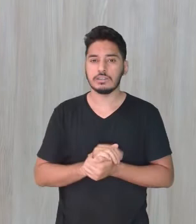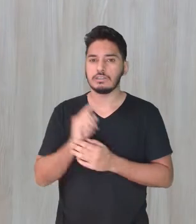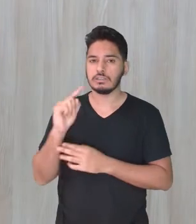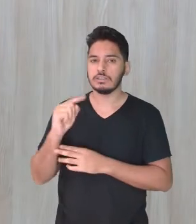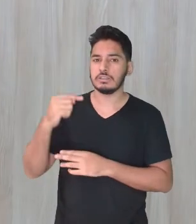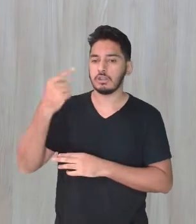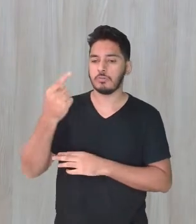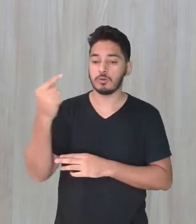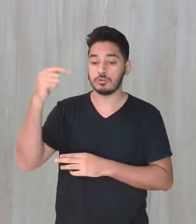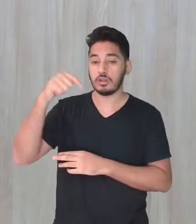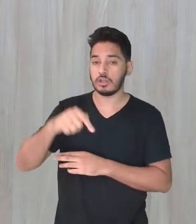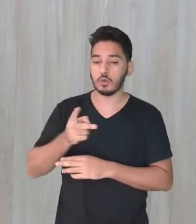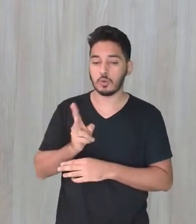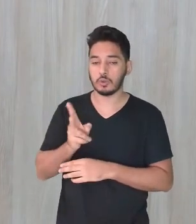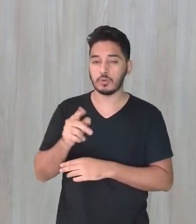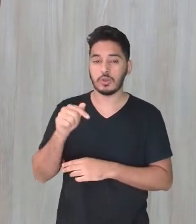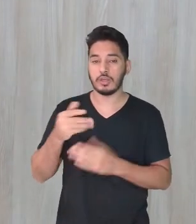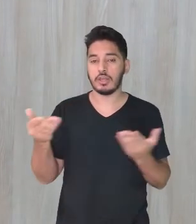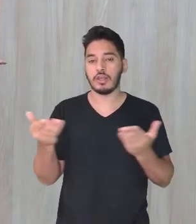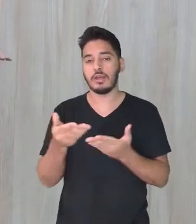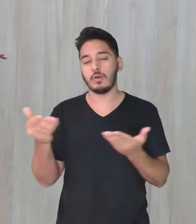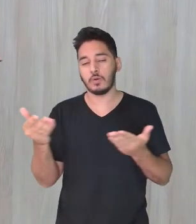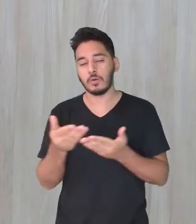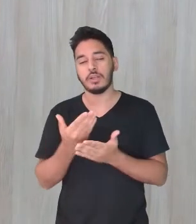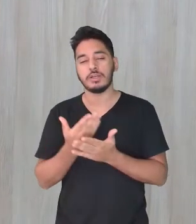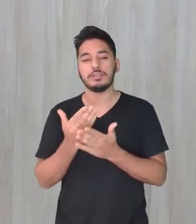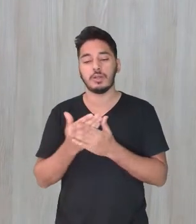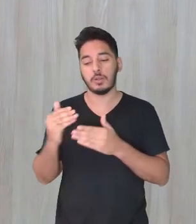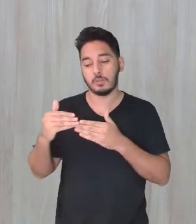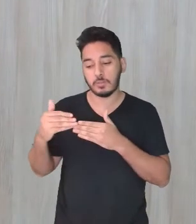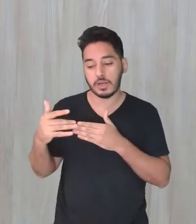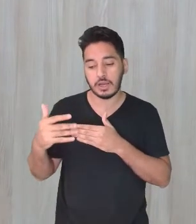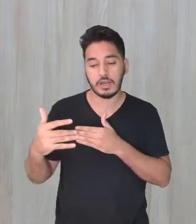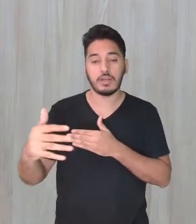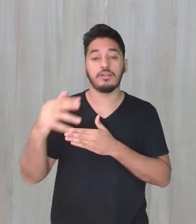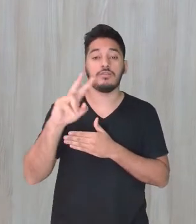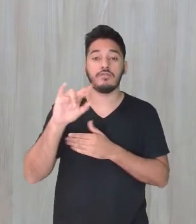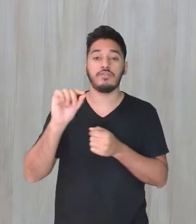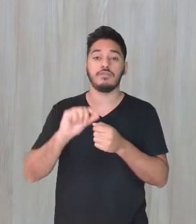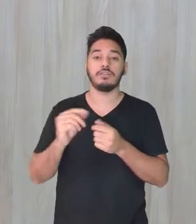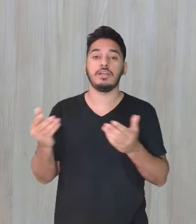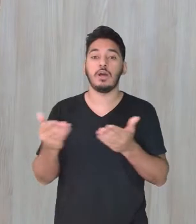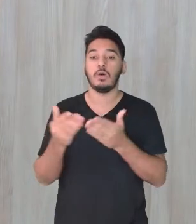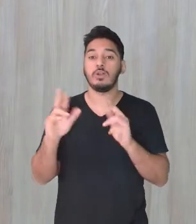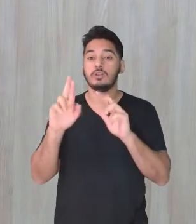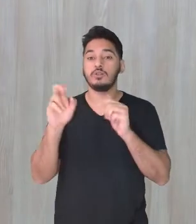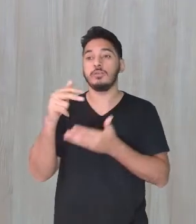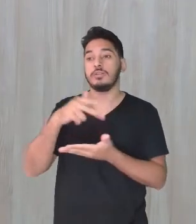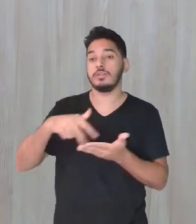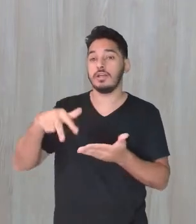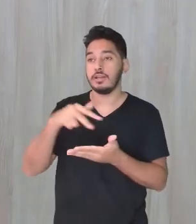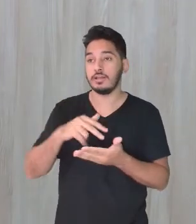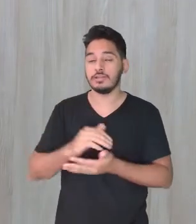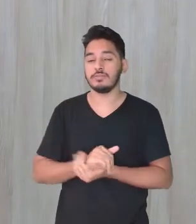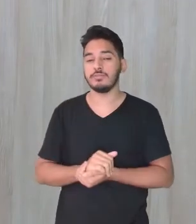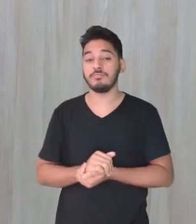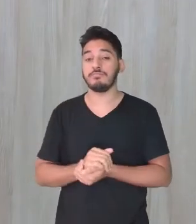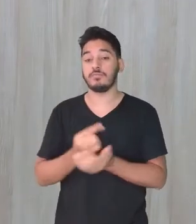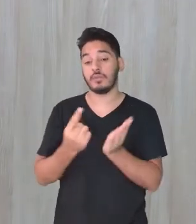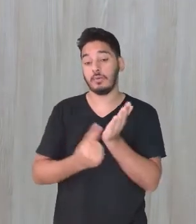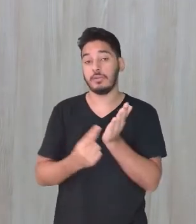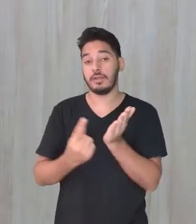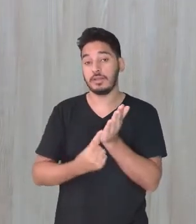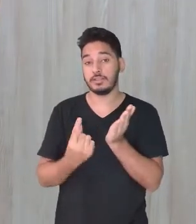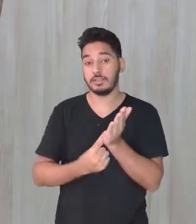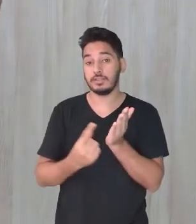depois vir e dar continuidade aí a todas as aulas que a gente vai fazer agora em relação à dança. Então, o aplicativo da